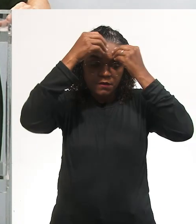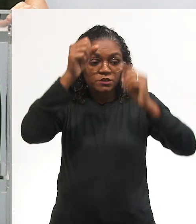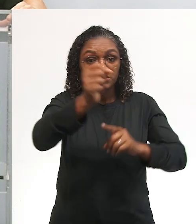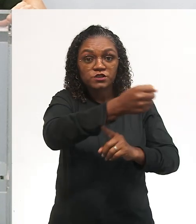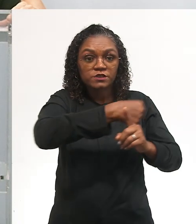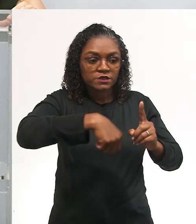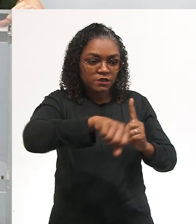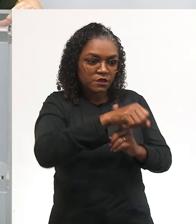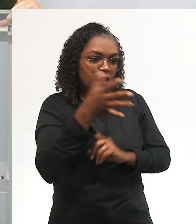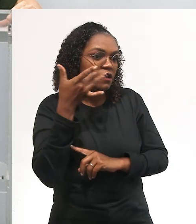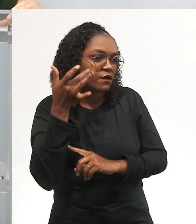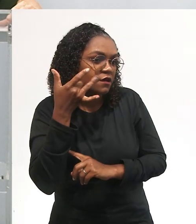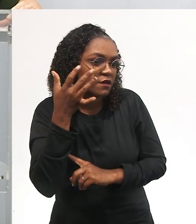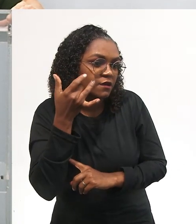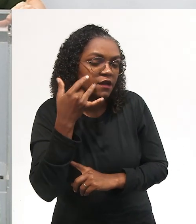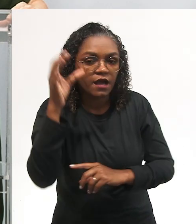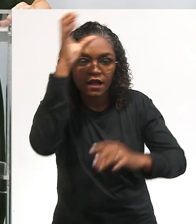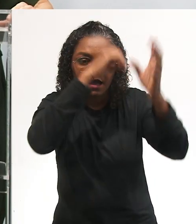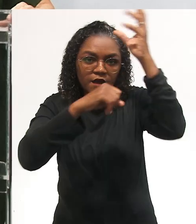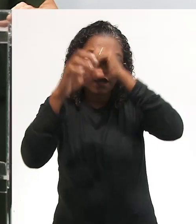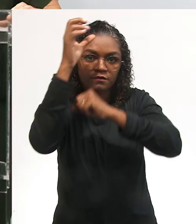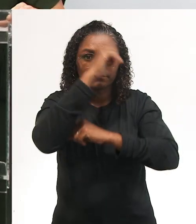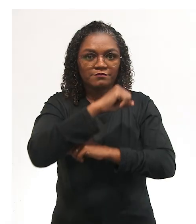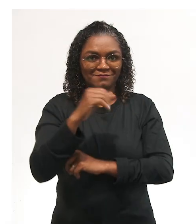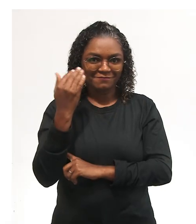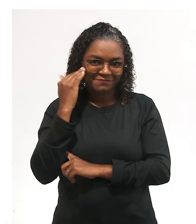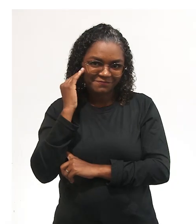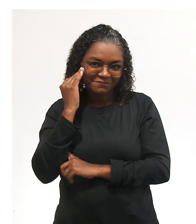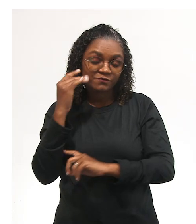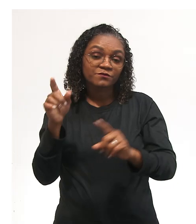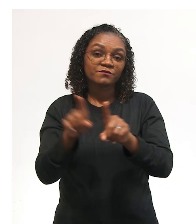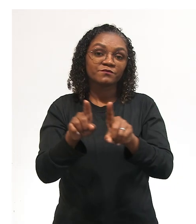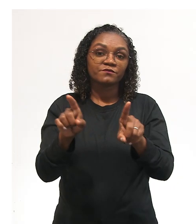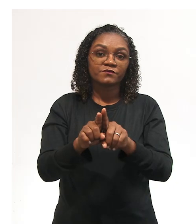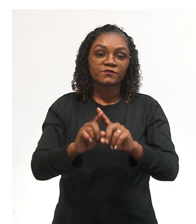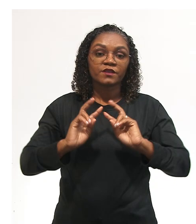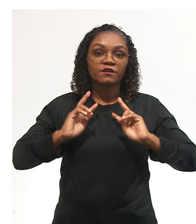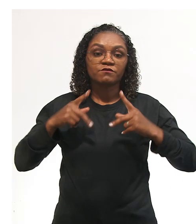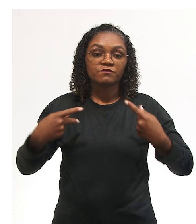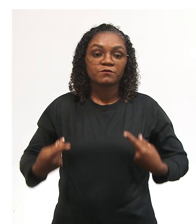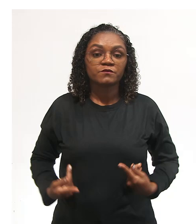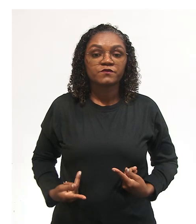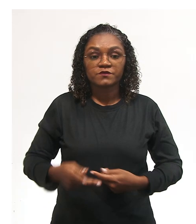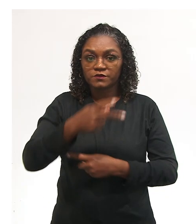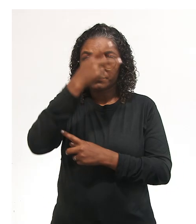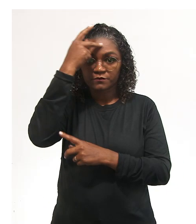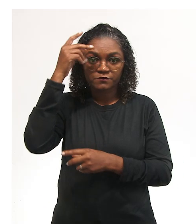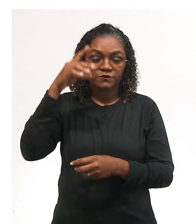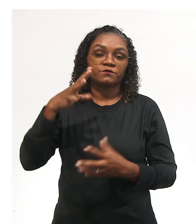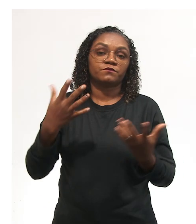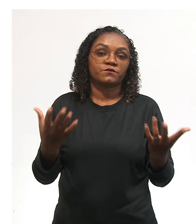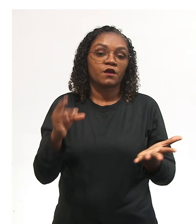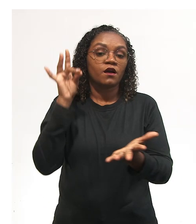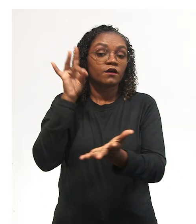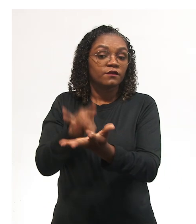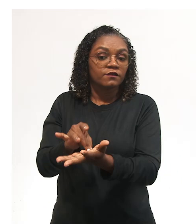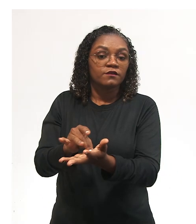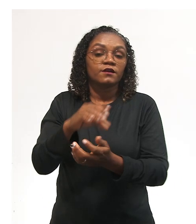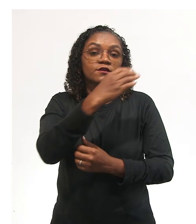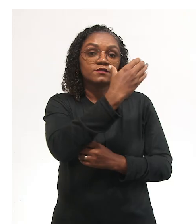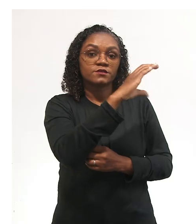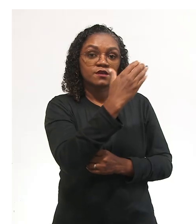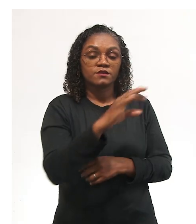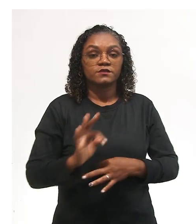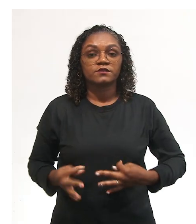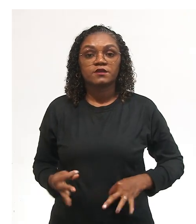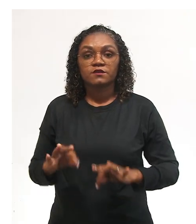estão disponíveis socialmente para a humanidade. Ainda com relação à formação integral, a ciência e a